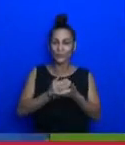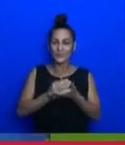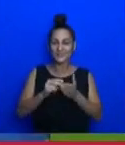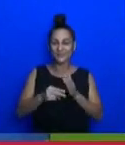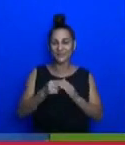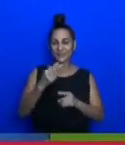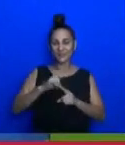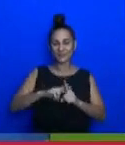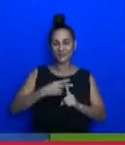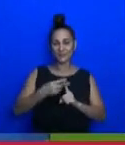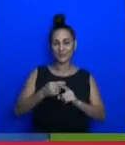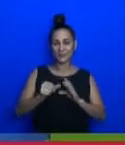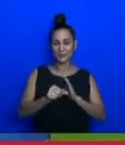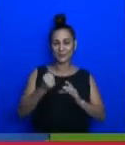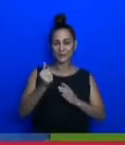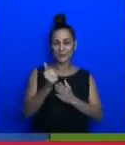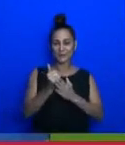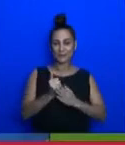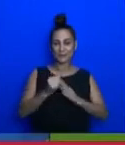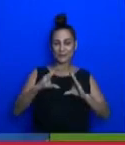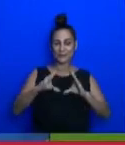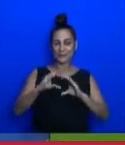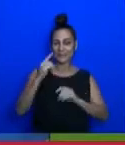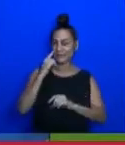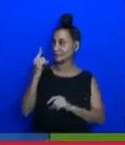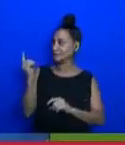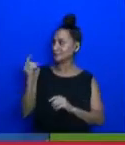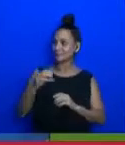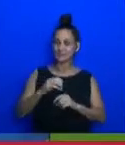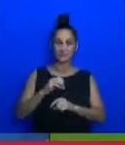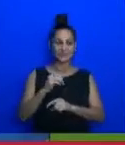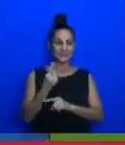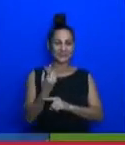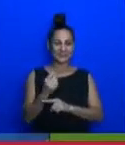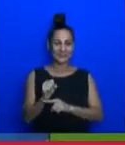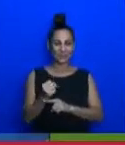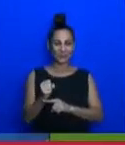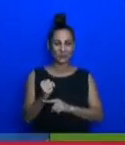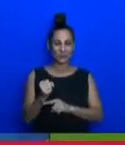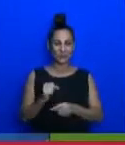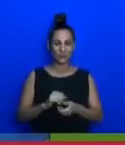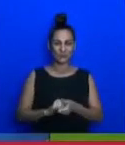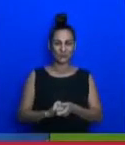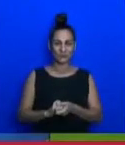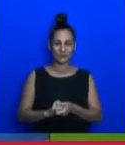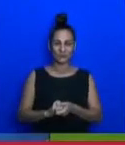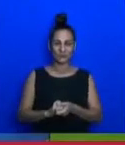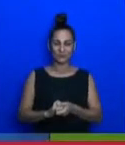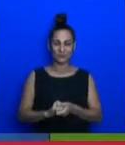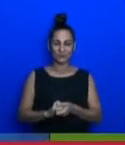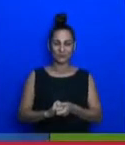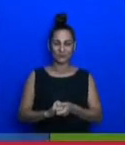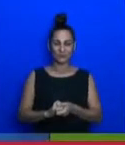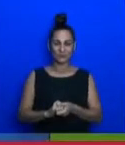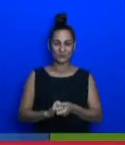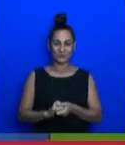Começando o segundo sorteio da dupla Sena. Primeiro número na tela, bola cinza, 18. Cinza número